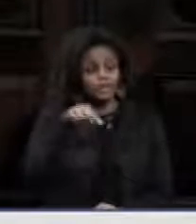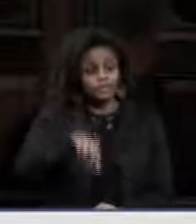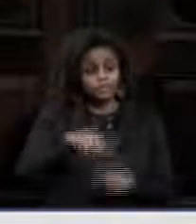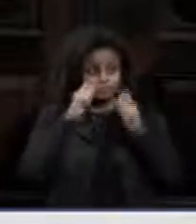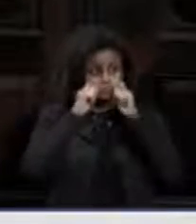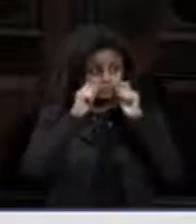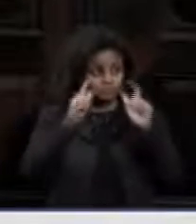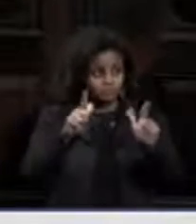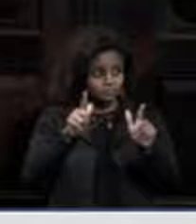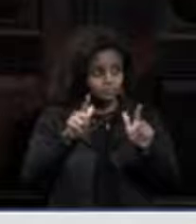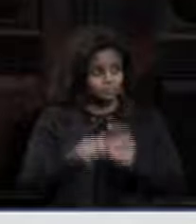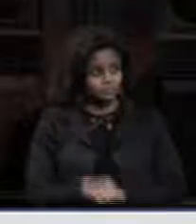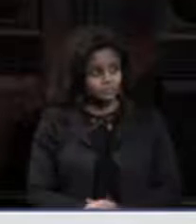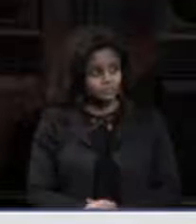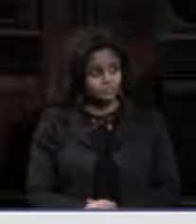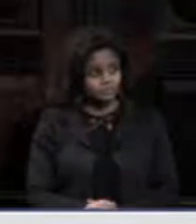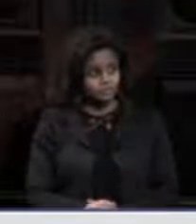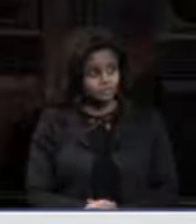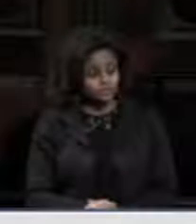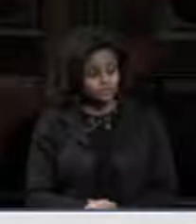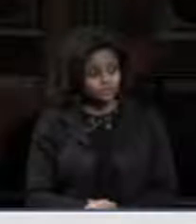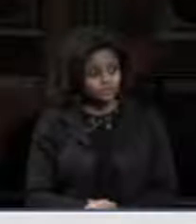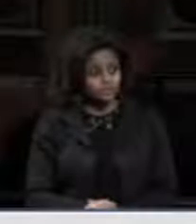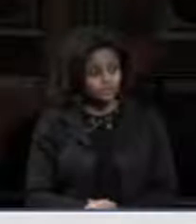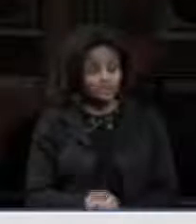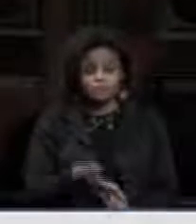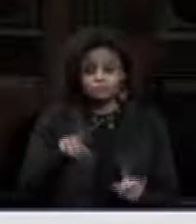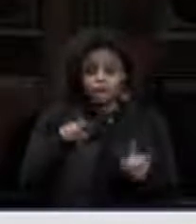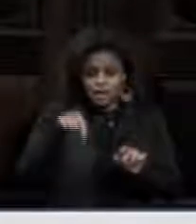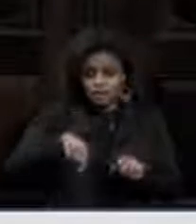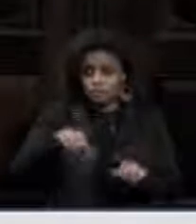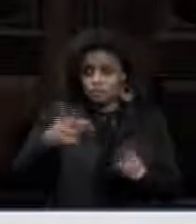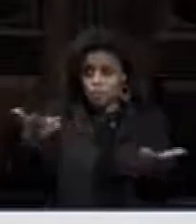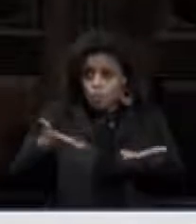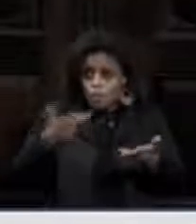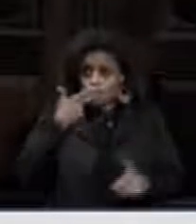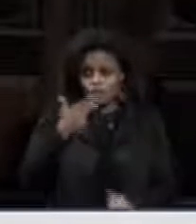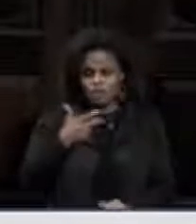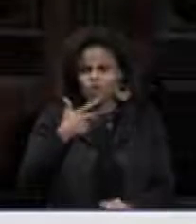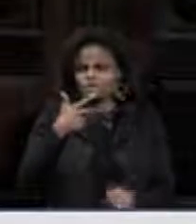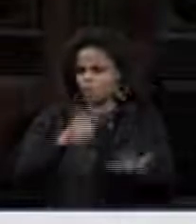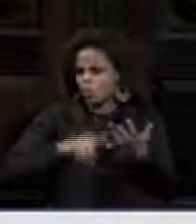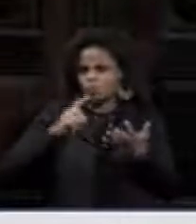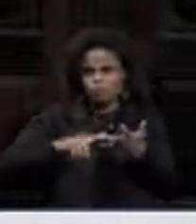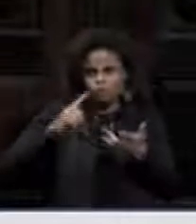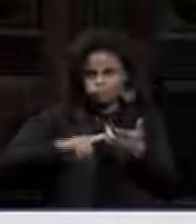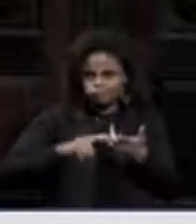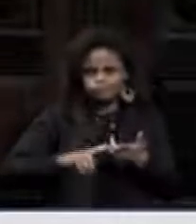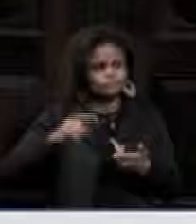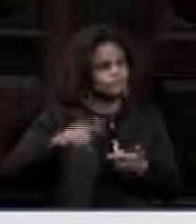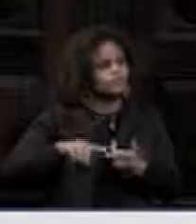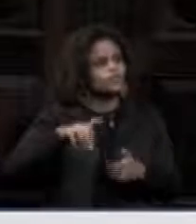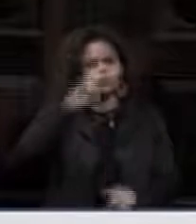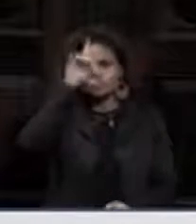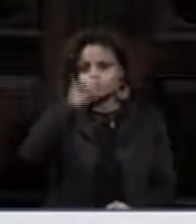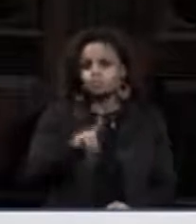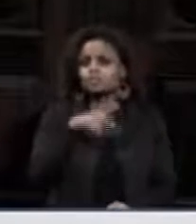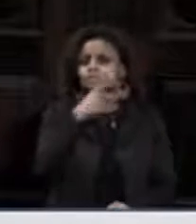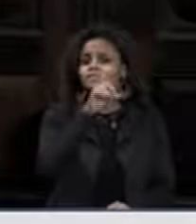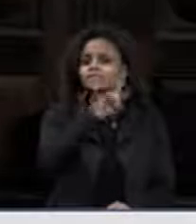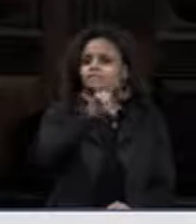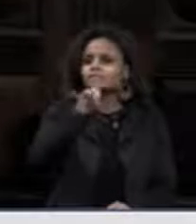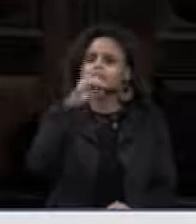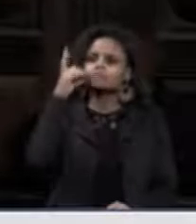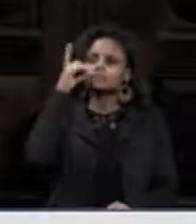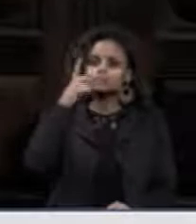casa, foi dito inclusive hoje, né, várias vezes, os direitos que os parlamentares